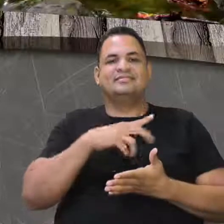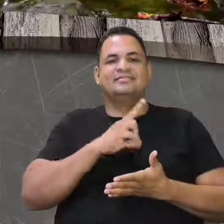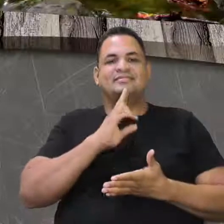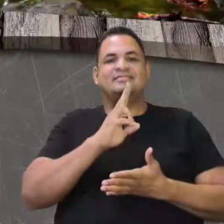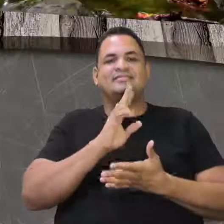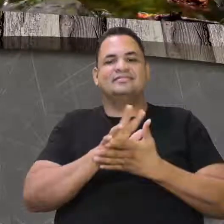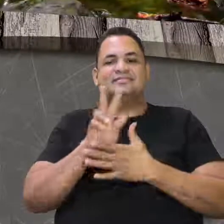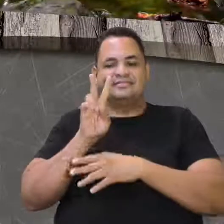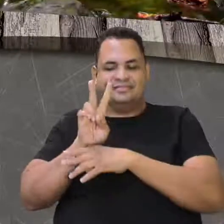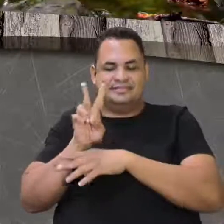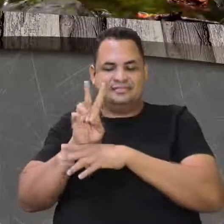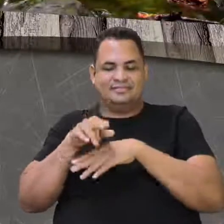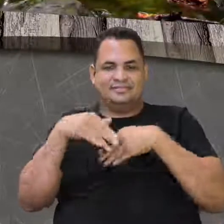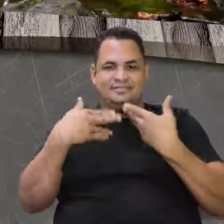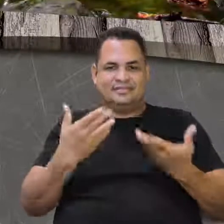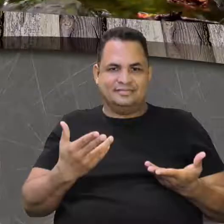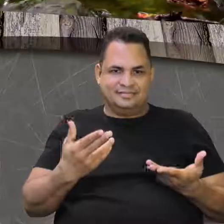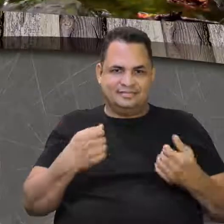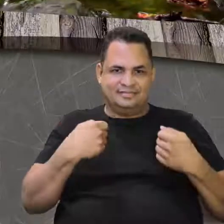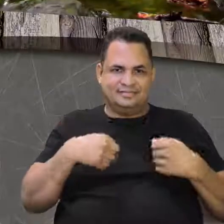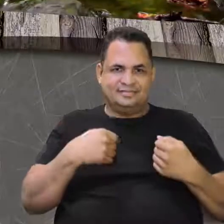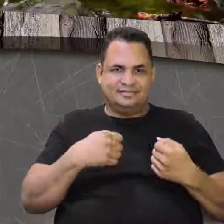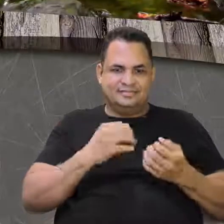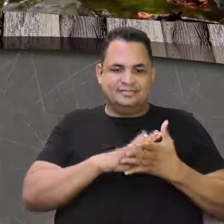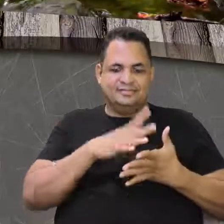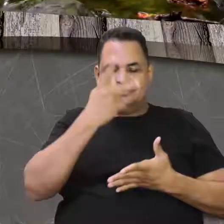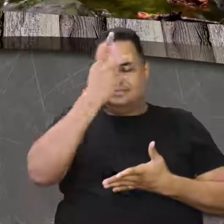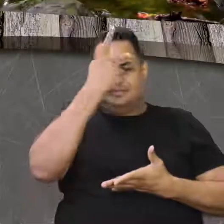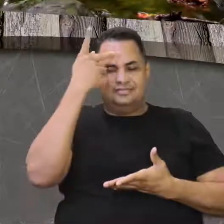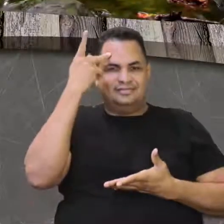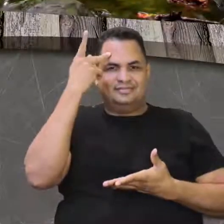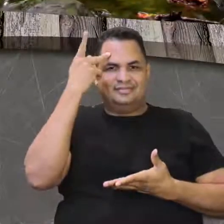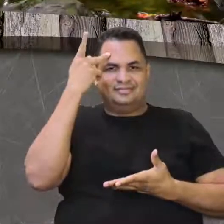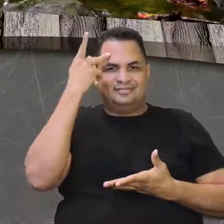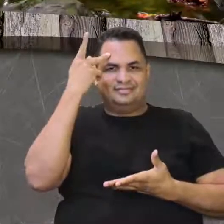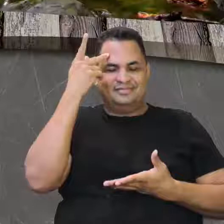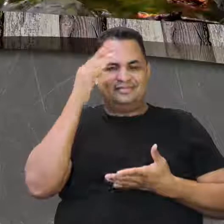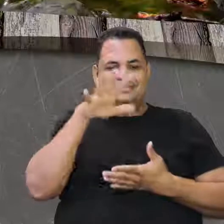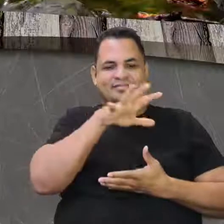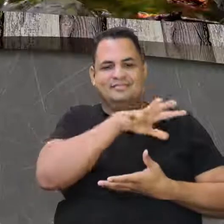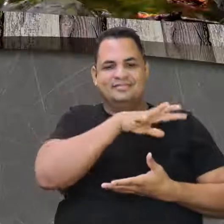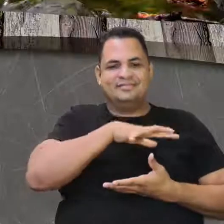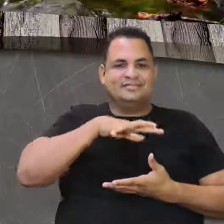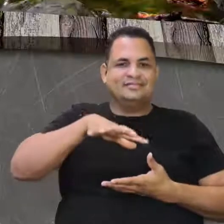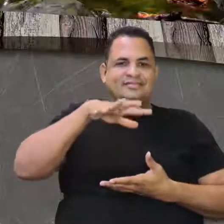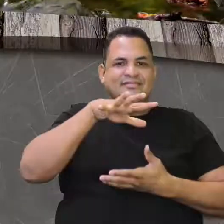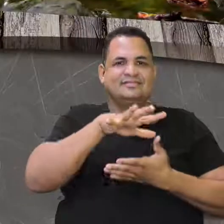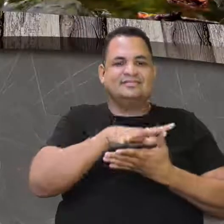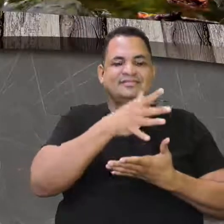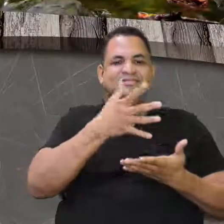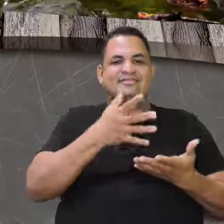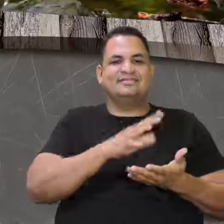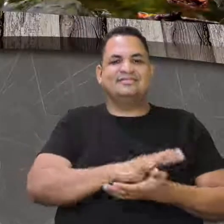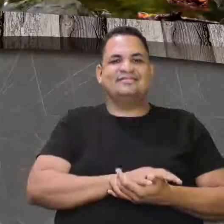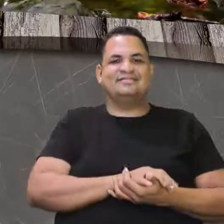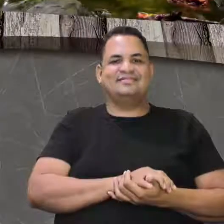processo de fiscalização, eu preciso ter pessoas naqueles locais. São